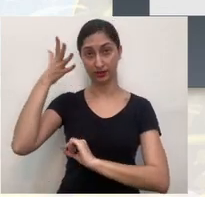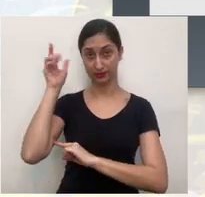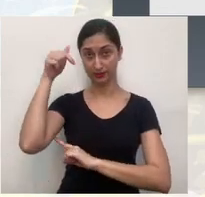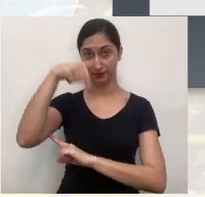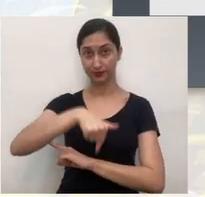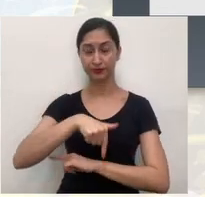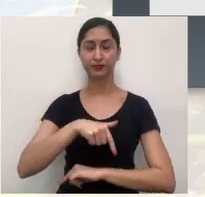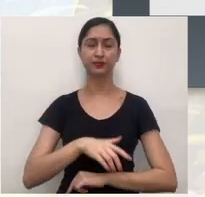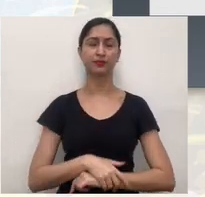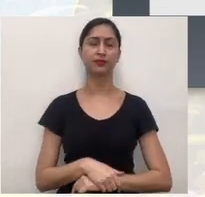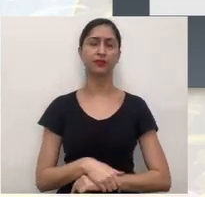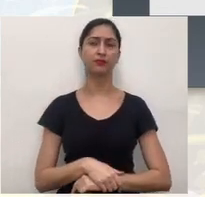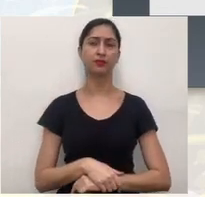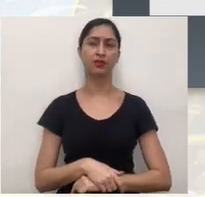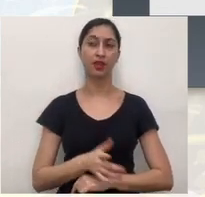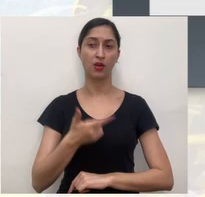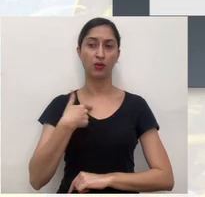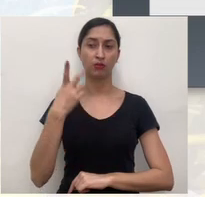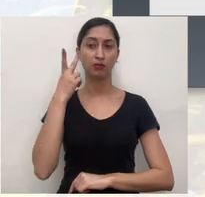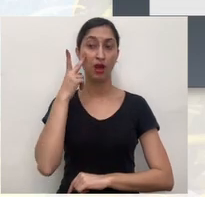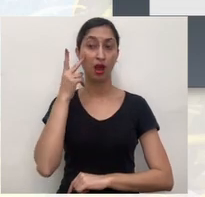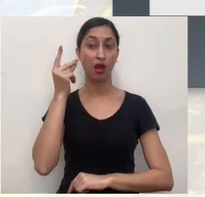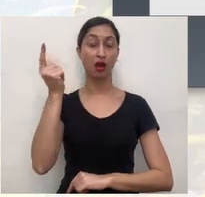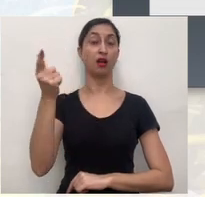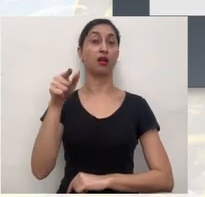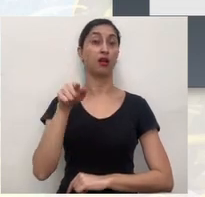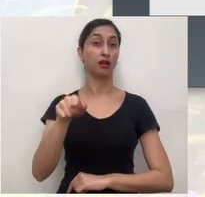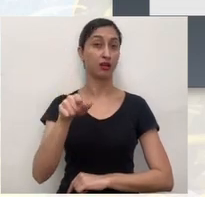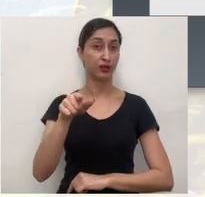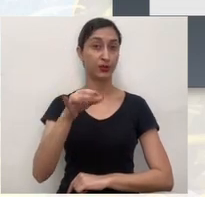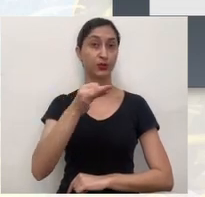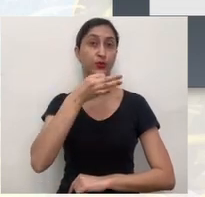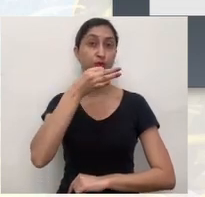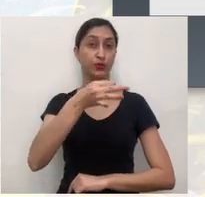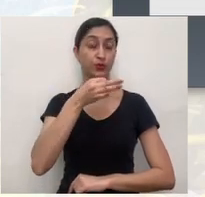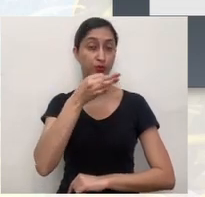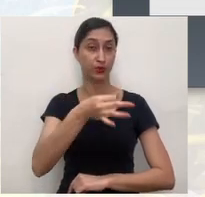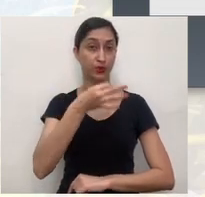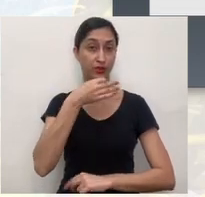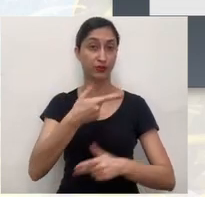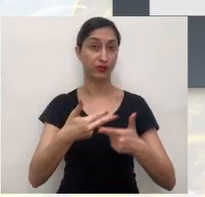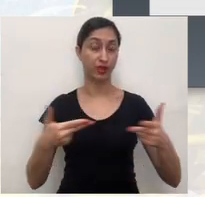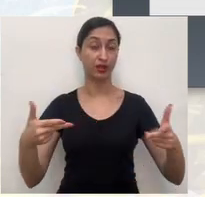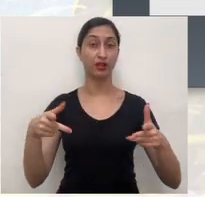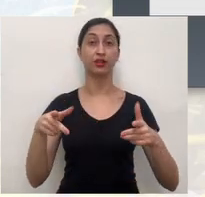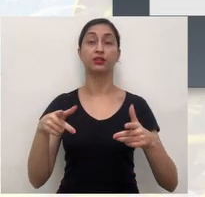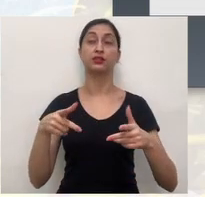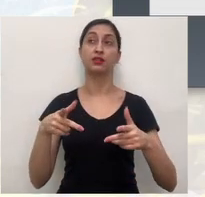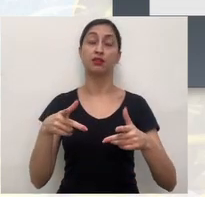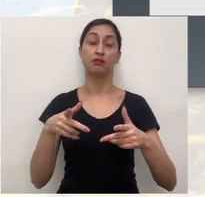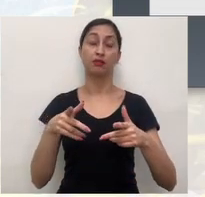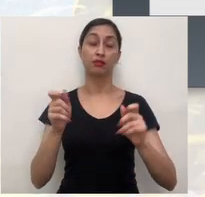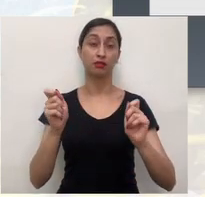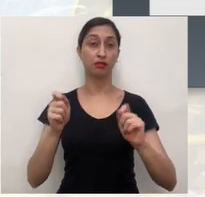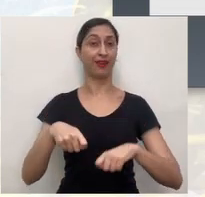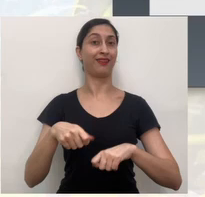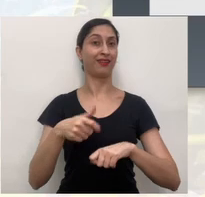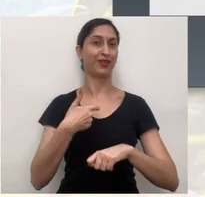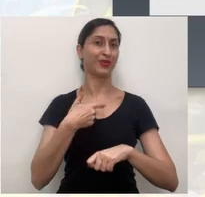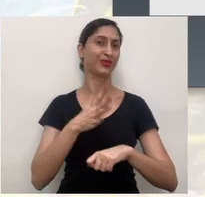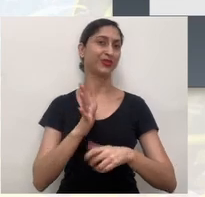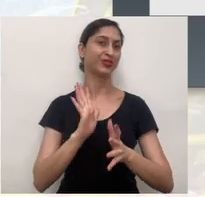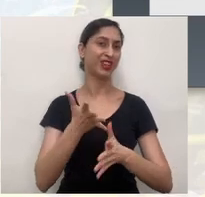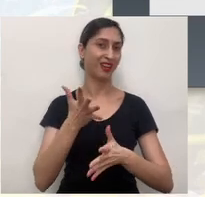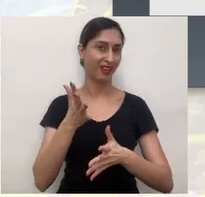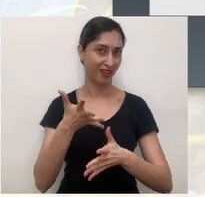deu um insight, umas sugestões que vêm de encontro exatamente ao que eu queria. Se